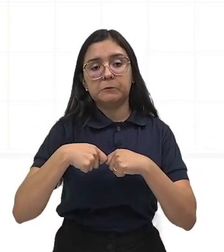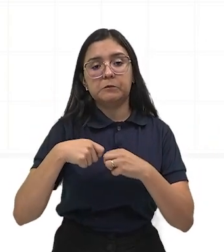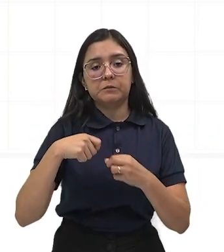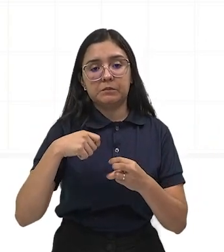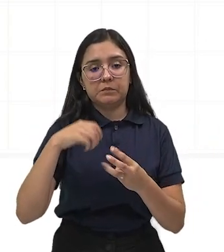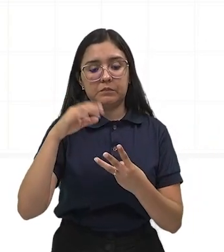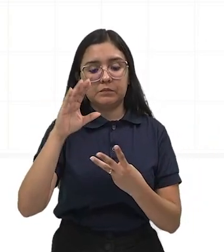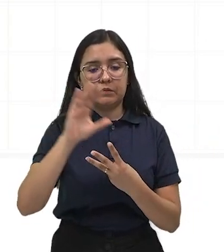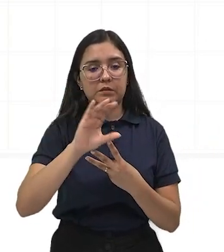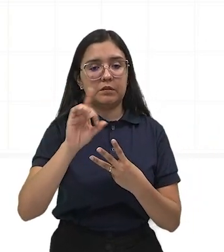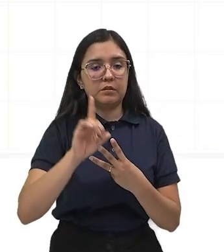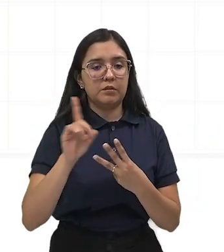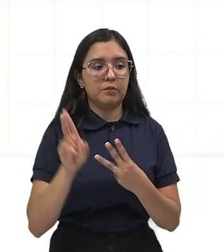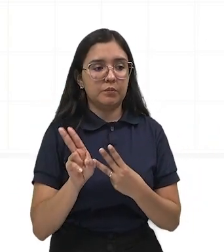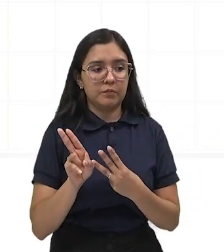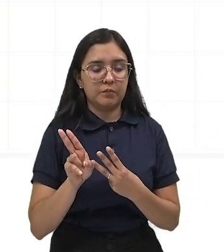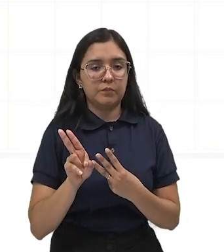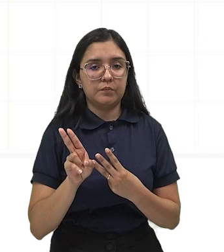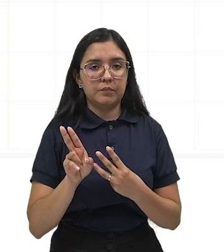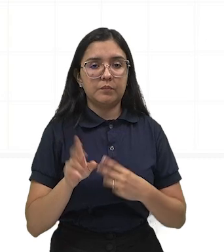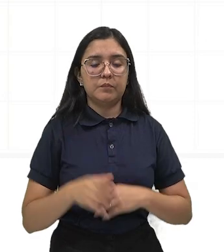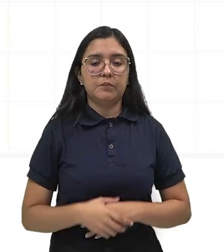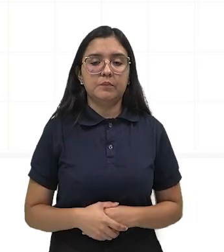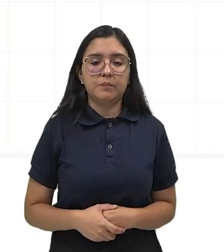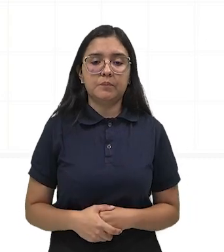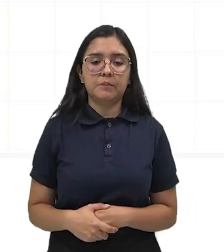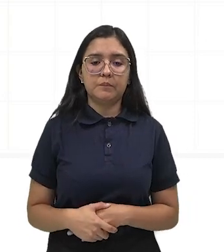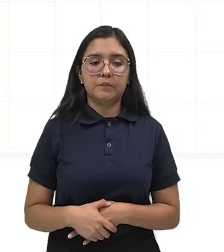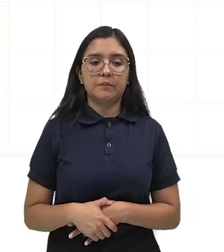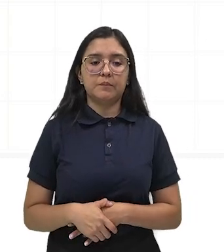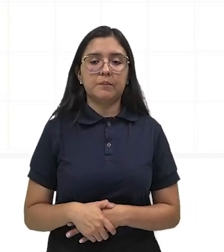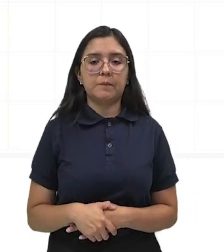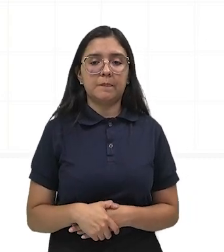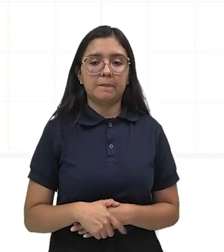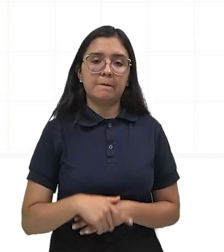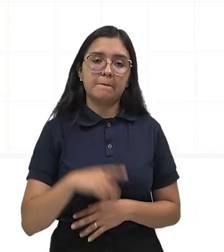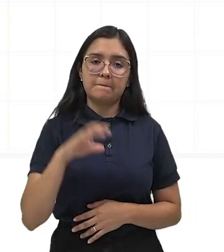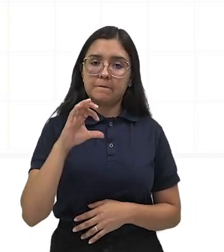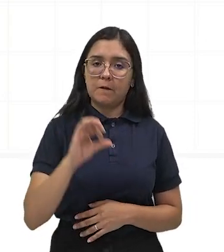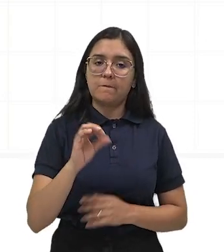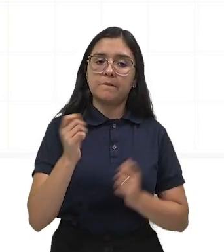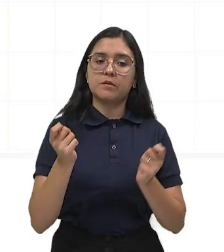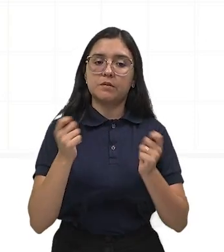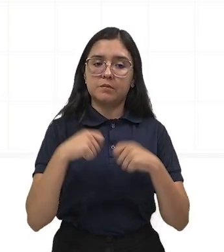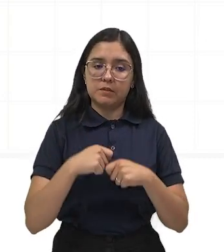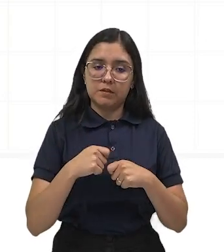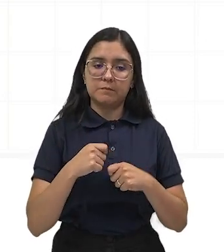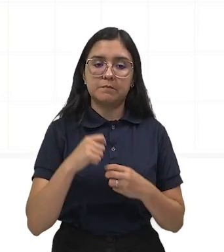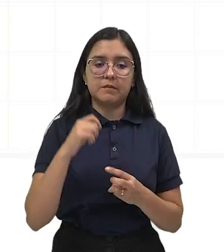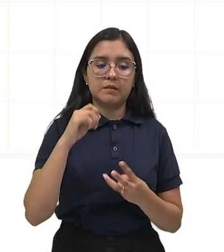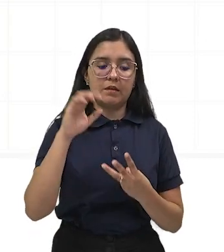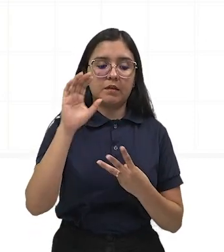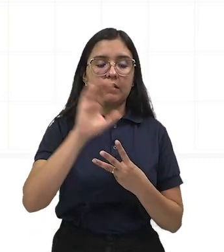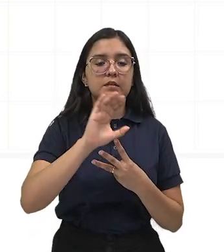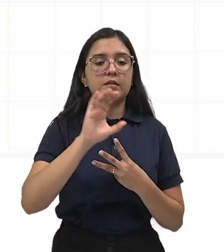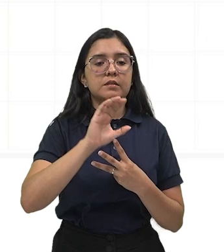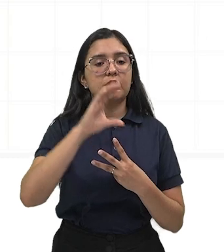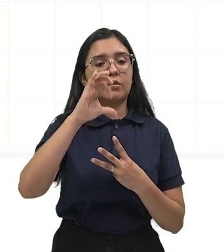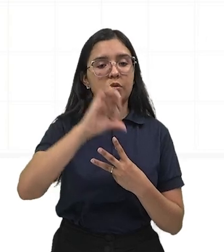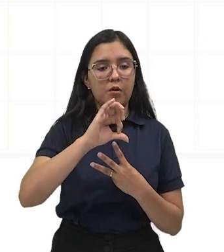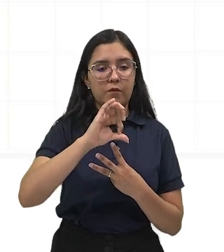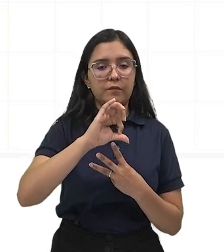possibilidades. Beleza? Olha. Muito bem, olha, 9 possibilidades aqui nas centenas.